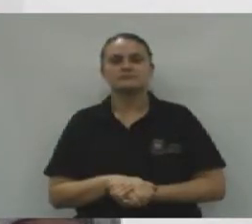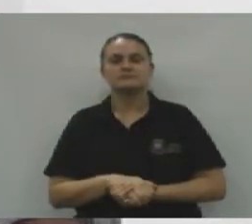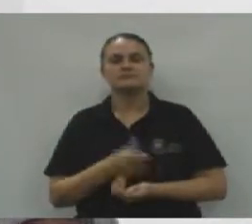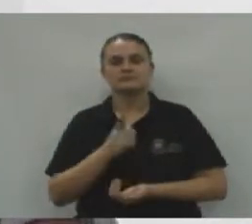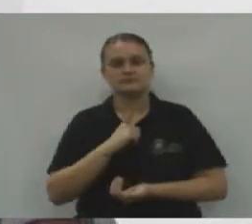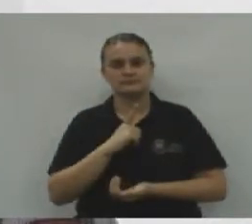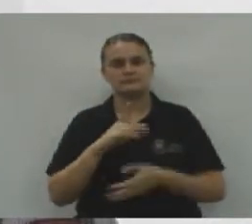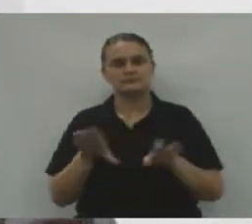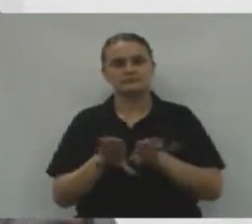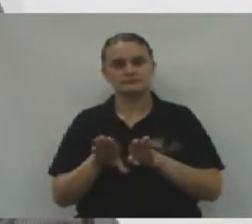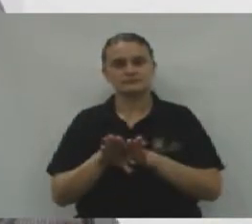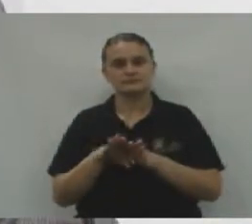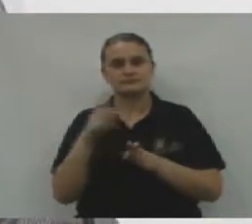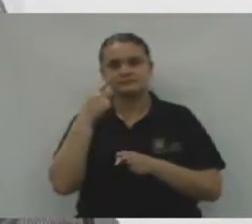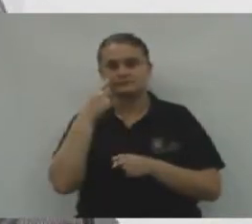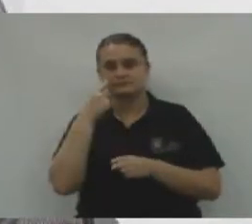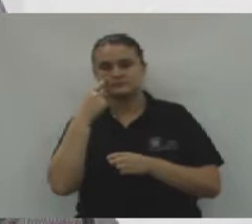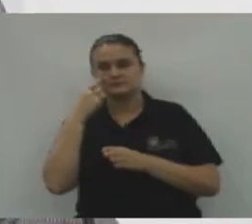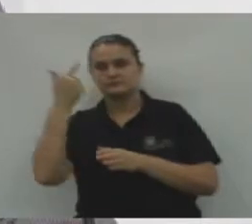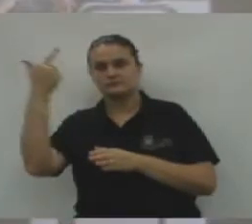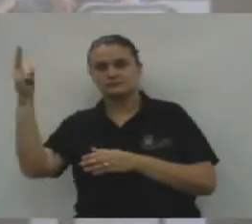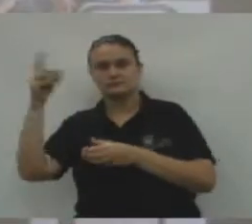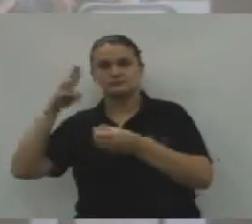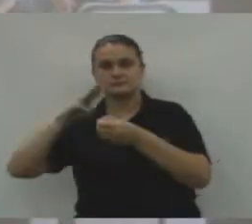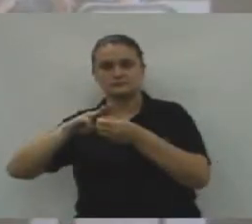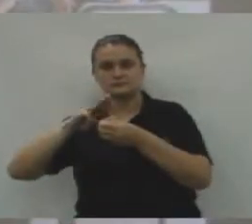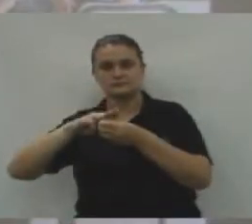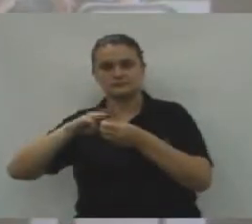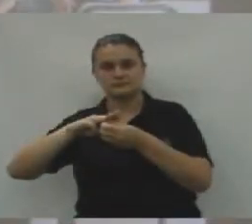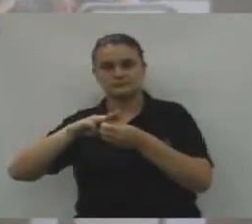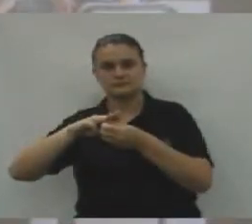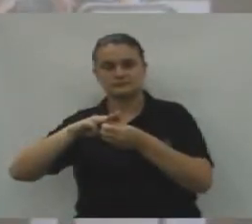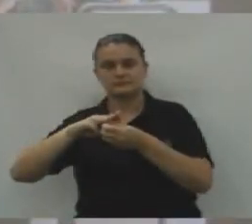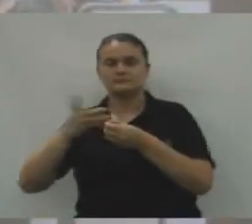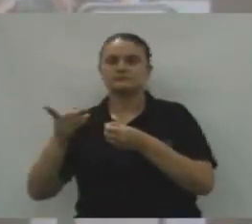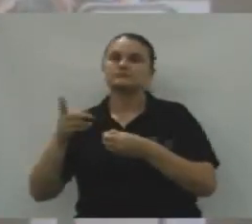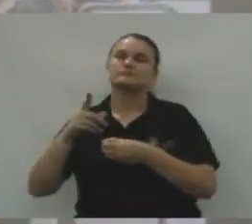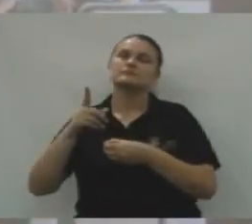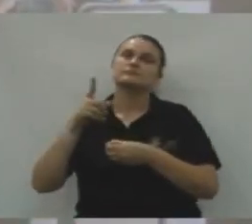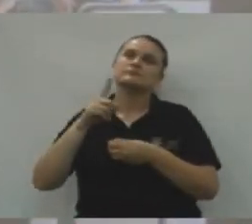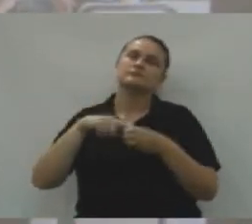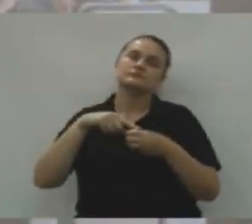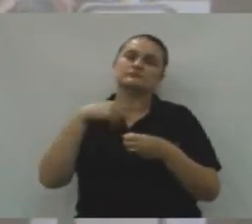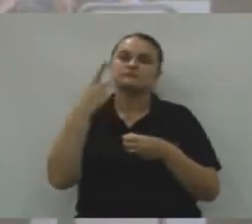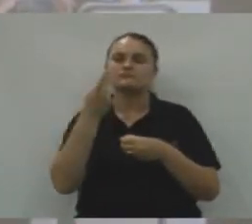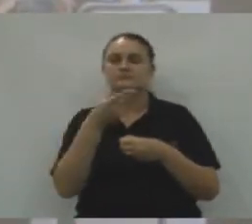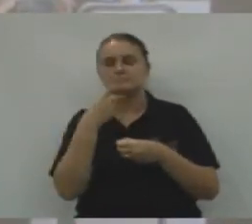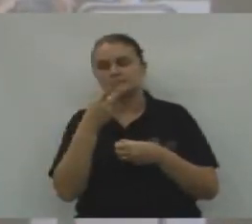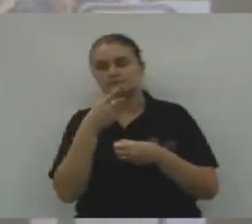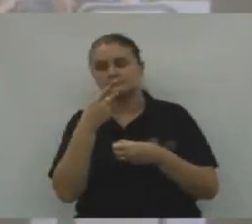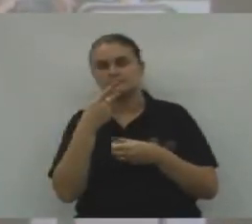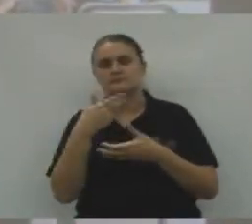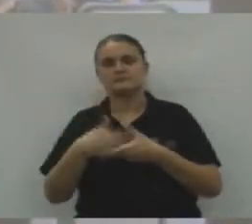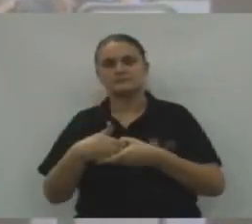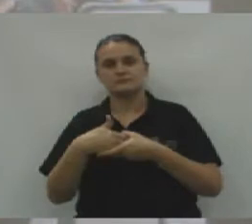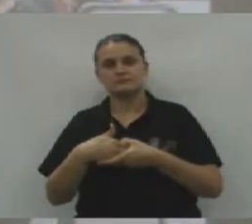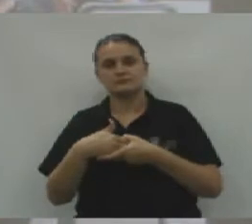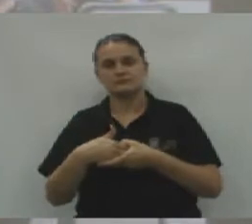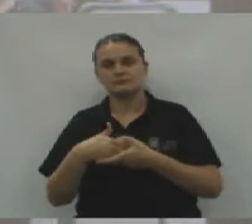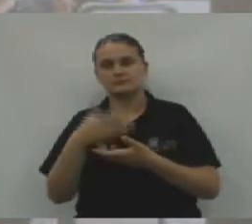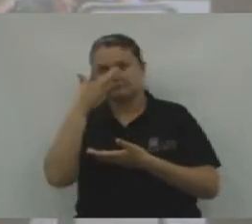aqui também, inclusive, fora do nosso município, e volto a cumprimentar